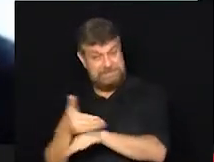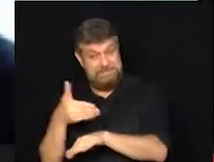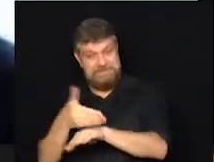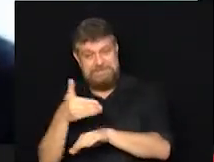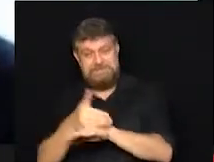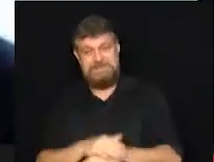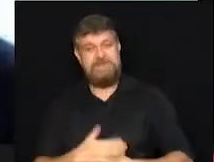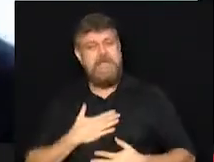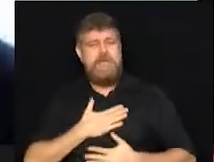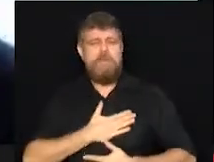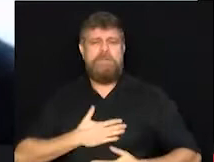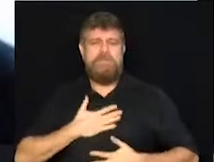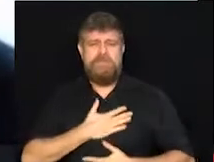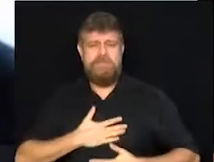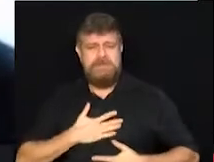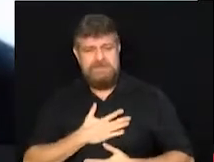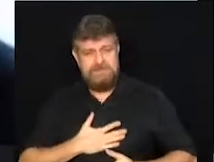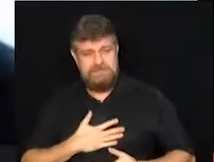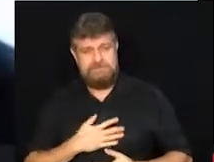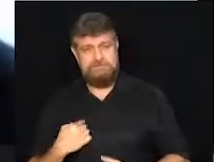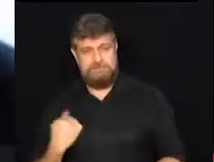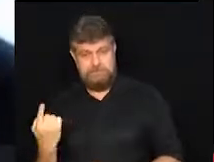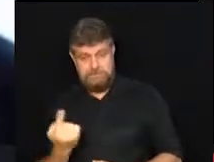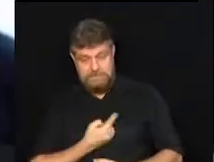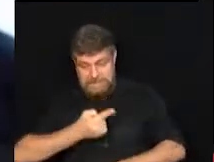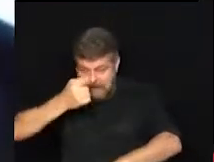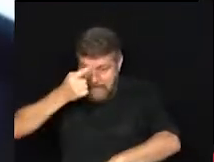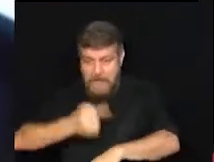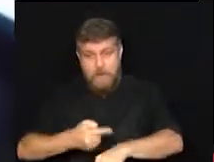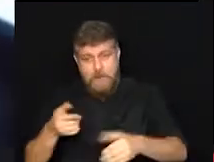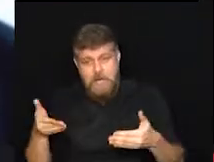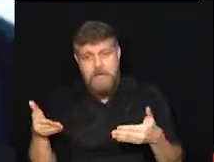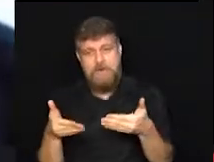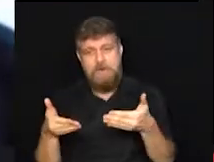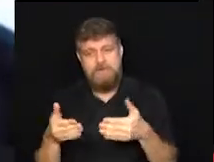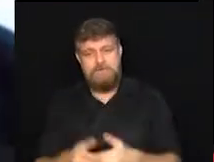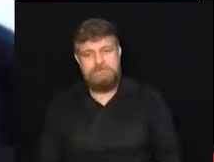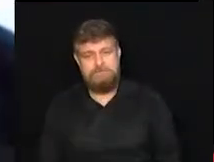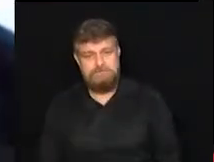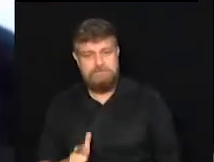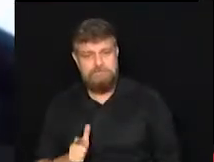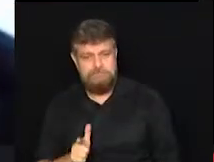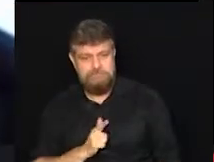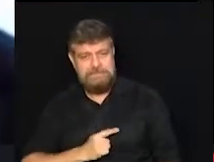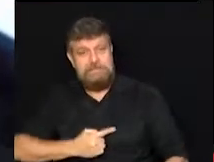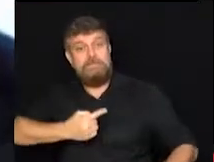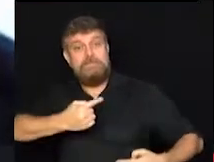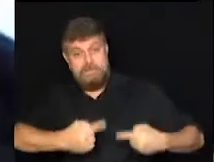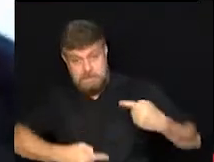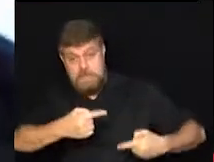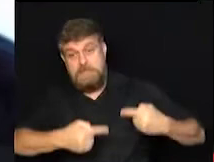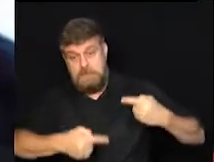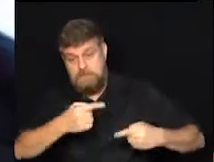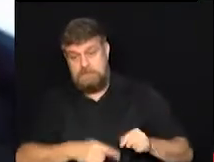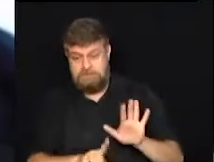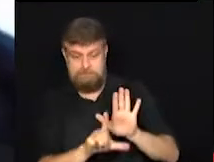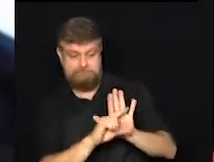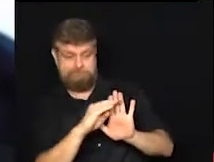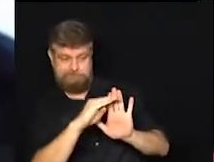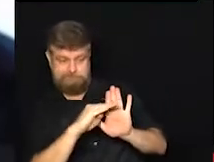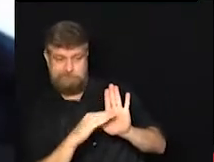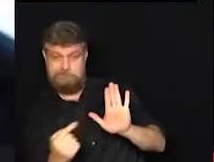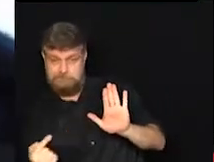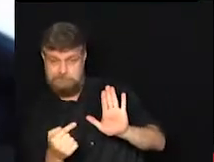É um prazer imenso estarmos nesse momento de debate dessa lei, né?